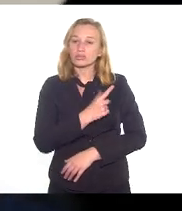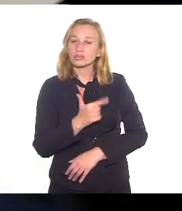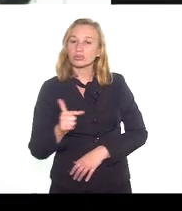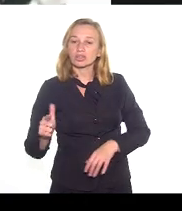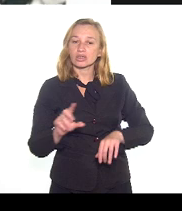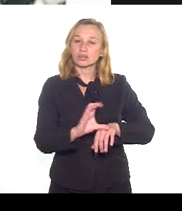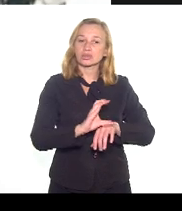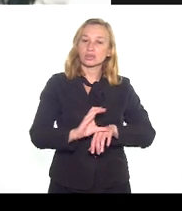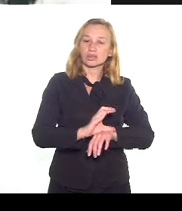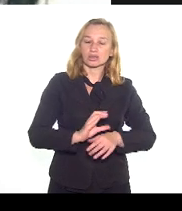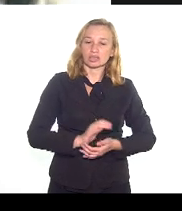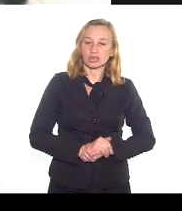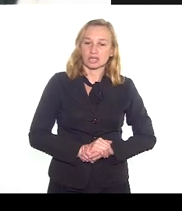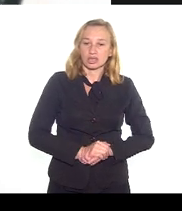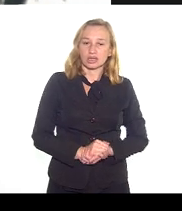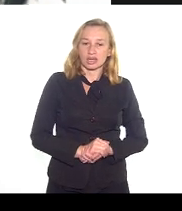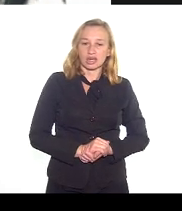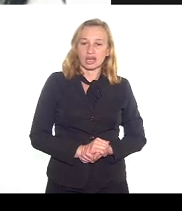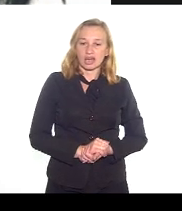incondicionalidade?